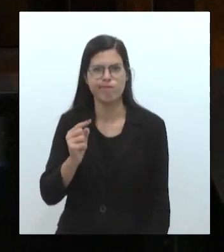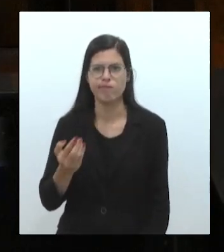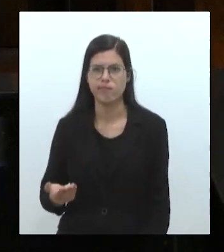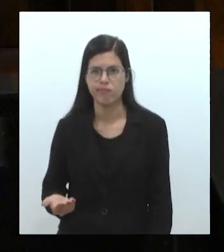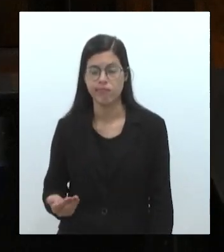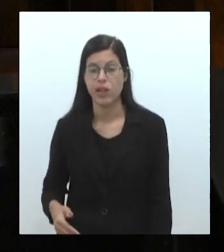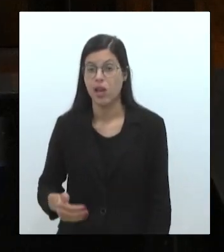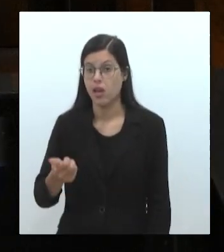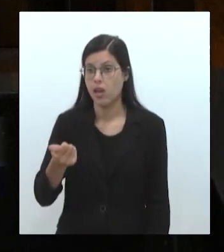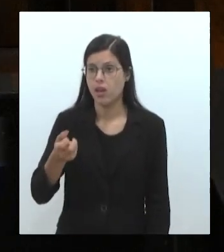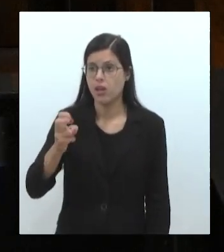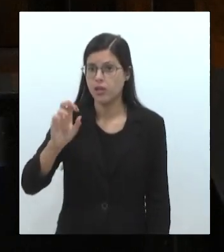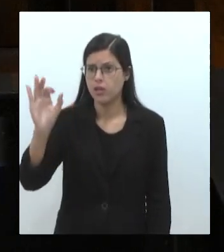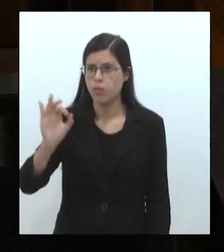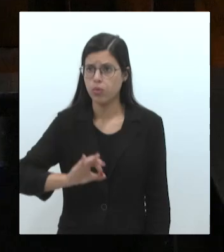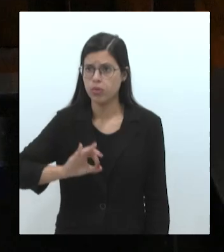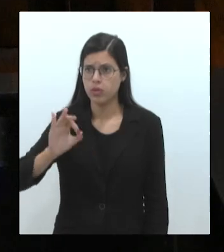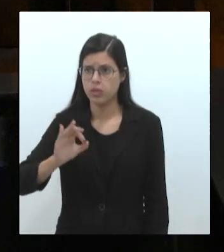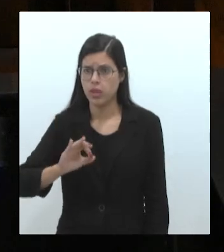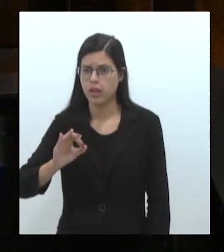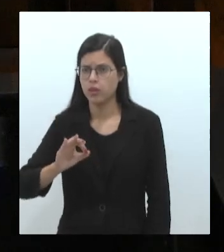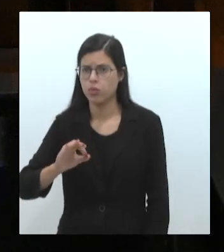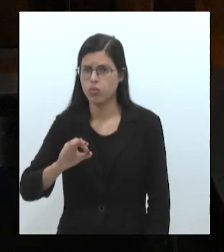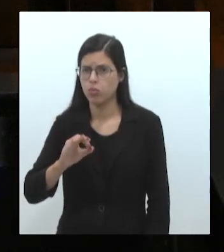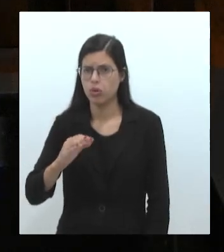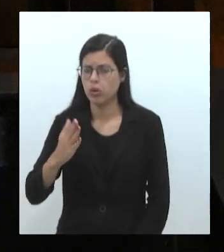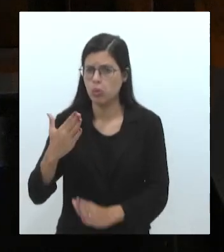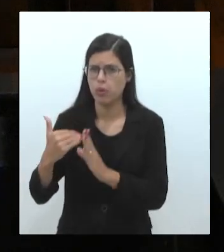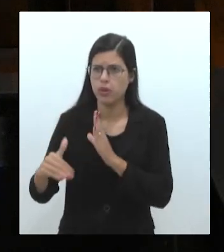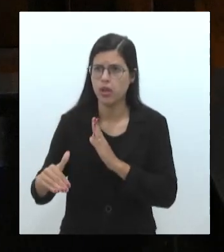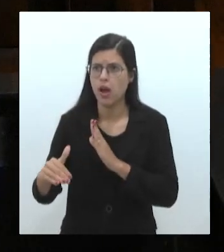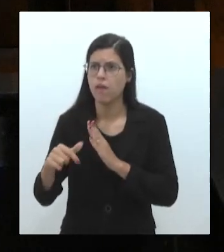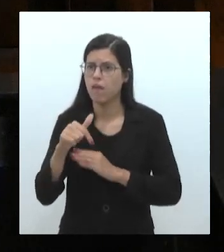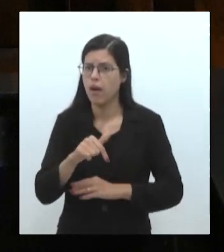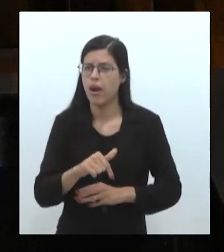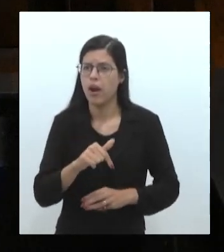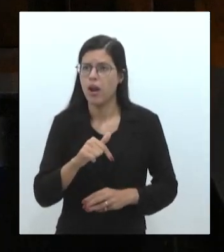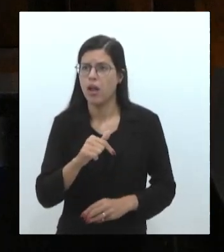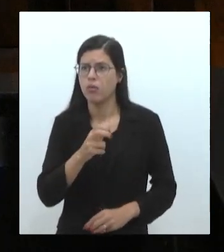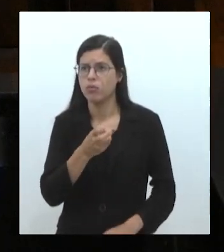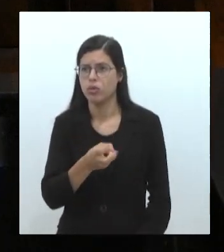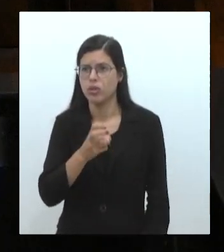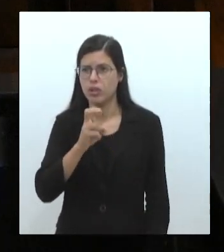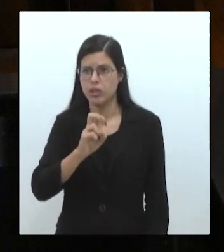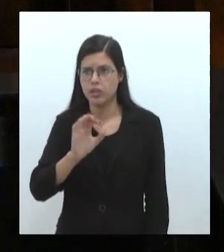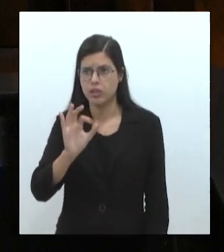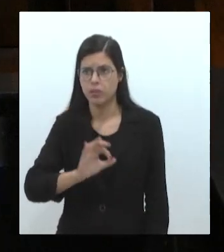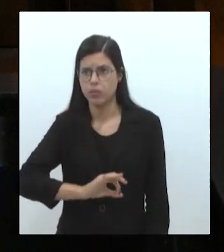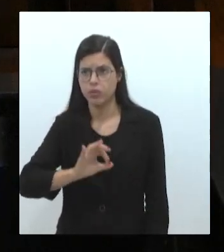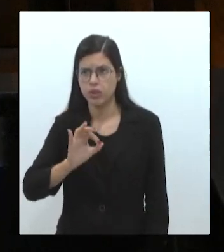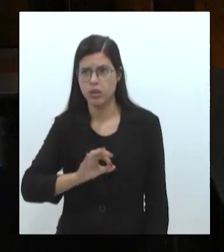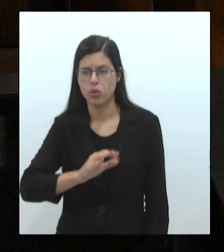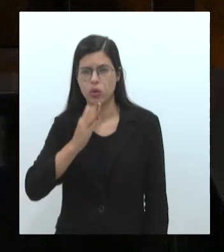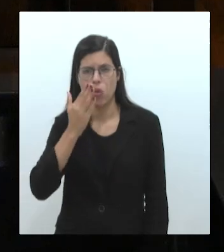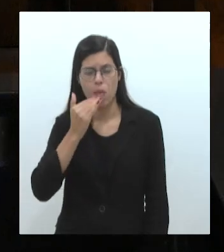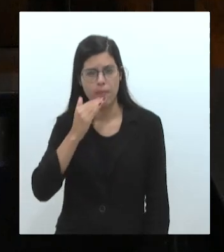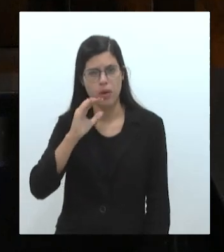Esses 15% que não chegavam eram os mesmos 15% que consumiam das cantinas. Os chefes de